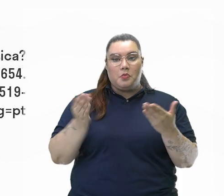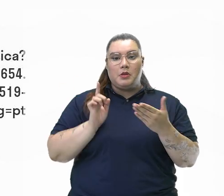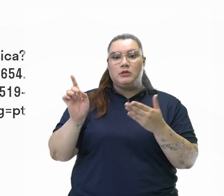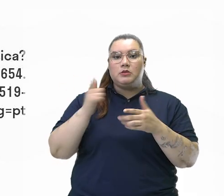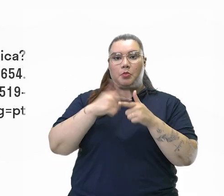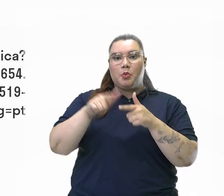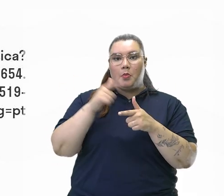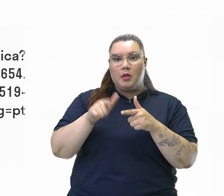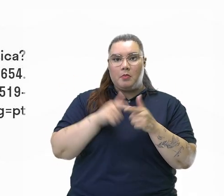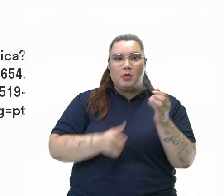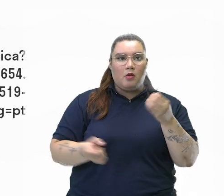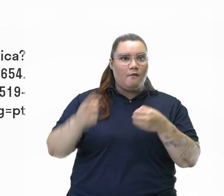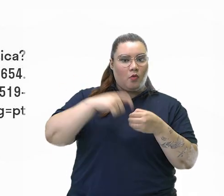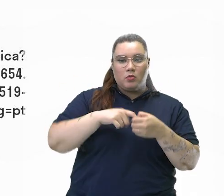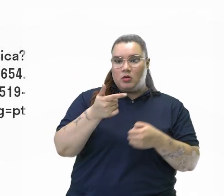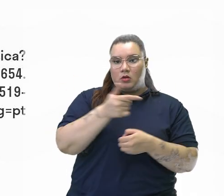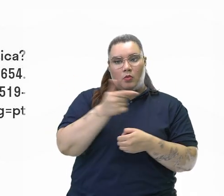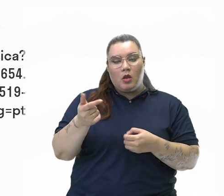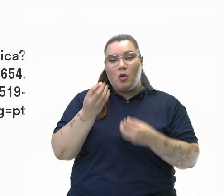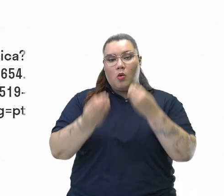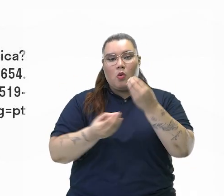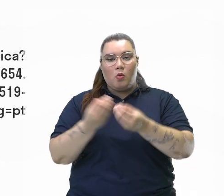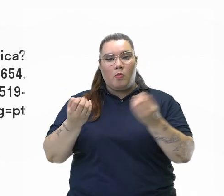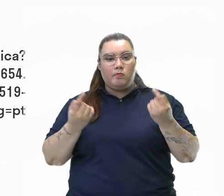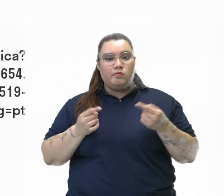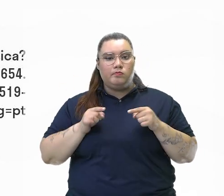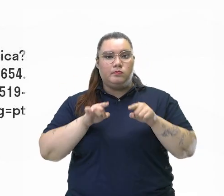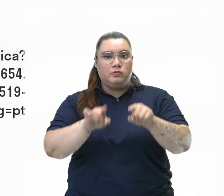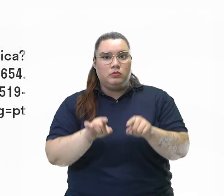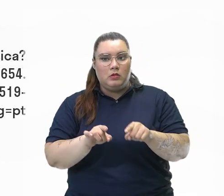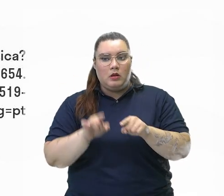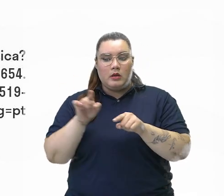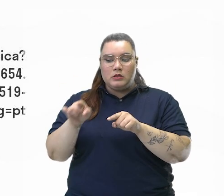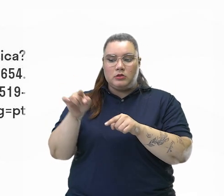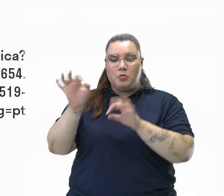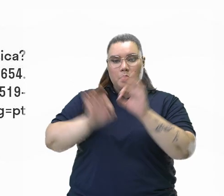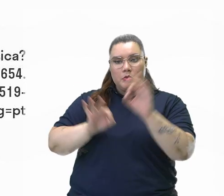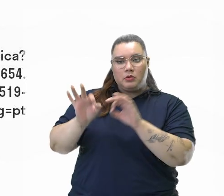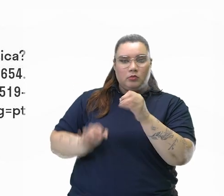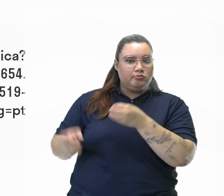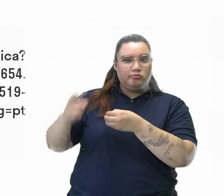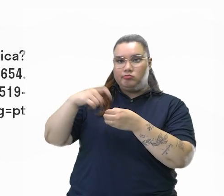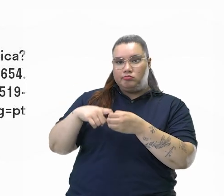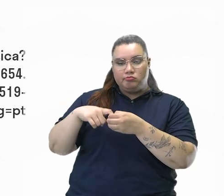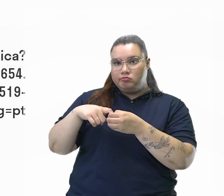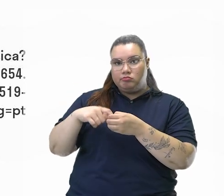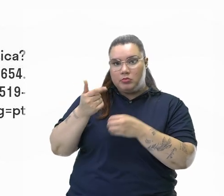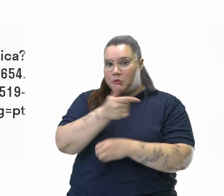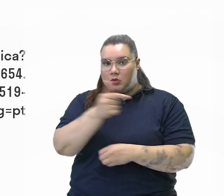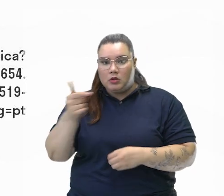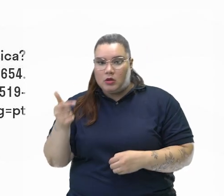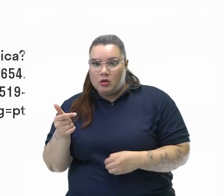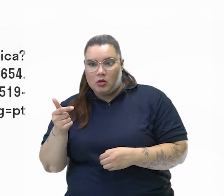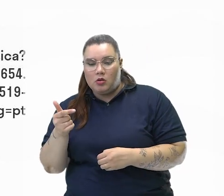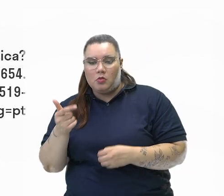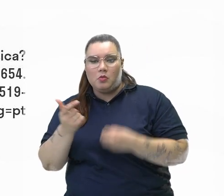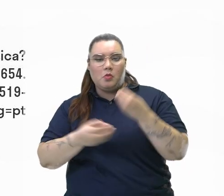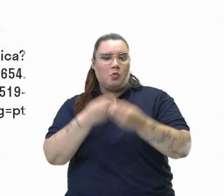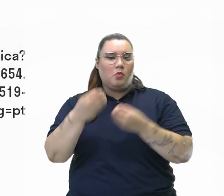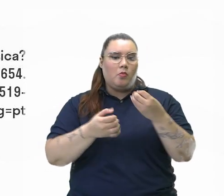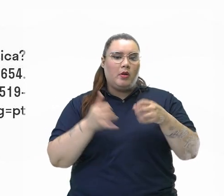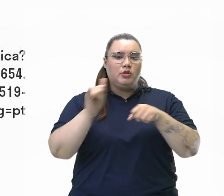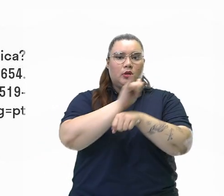irreversibilidade é como conciliar a irreversibilidade dos processos